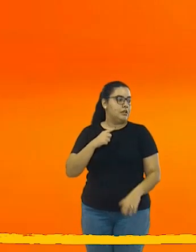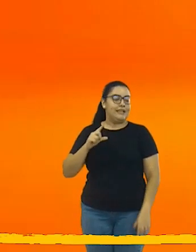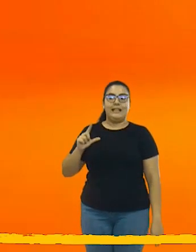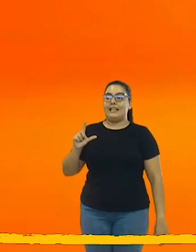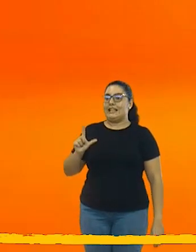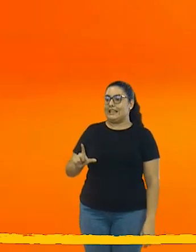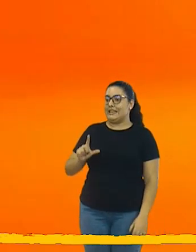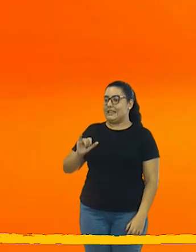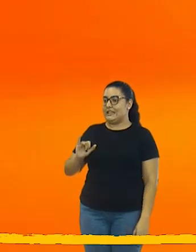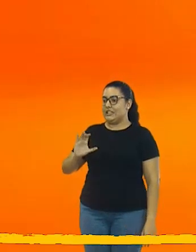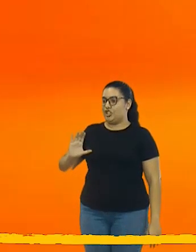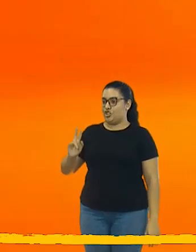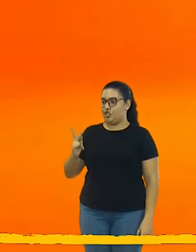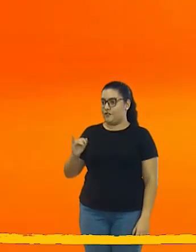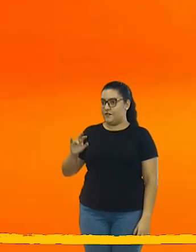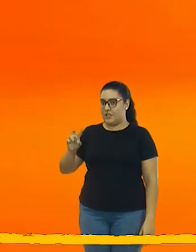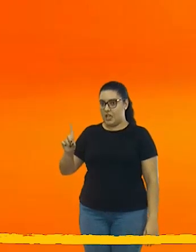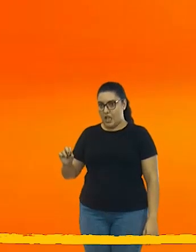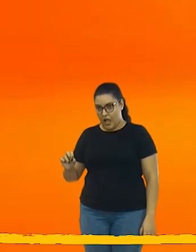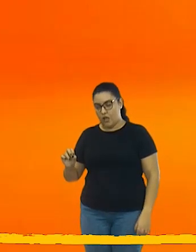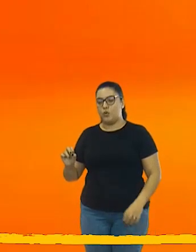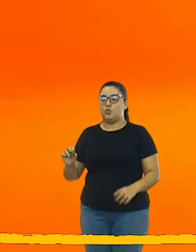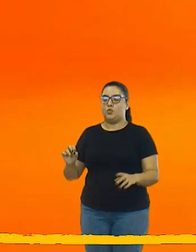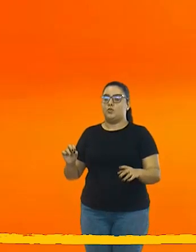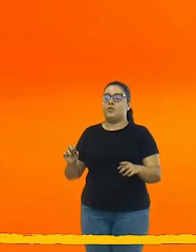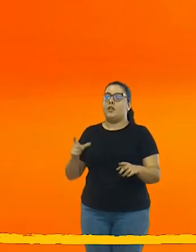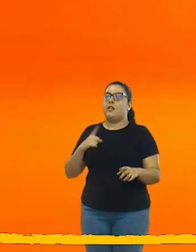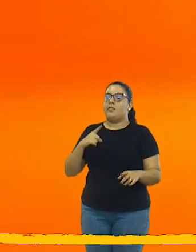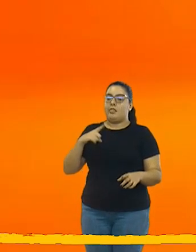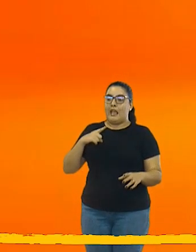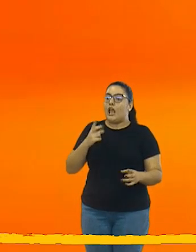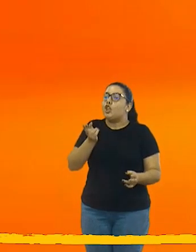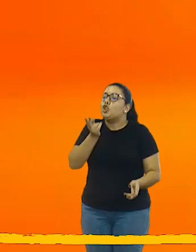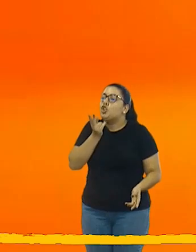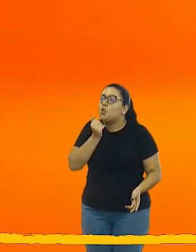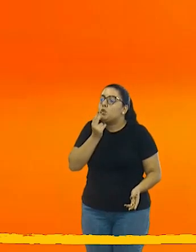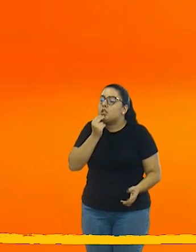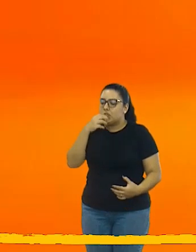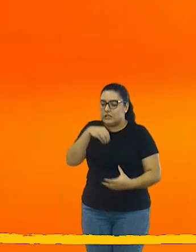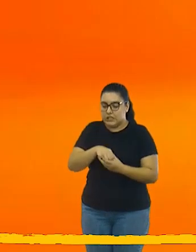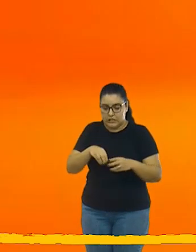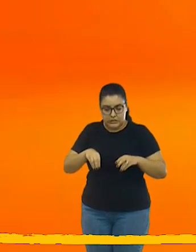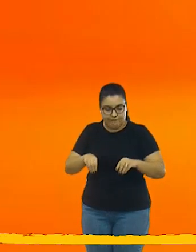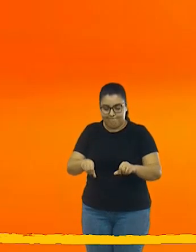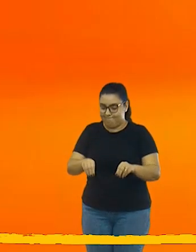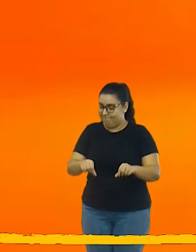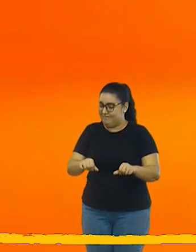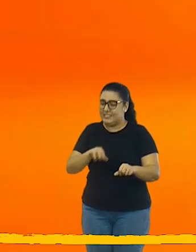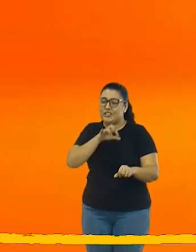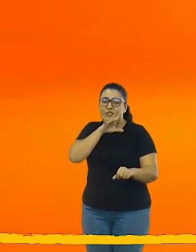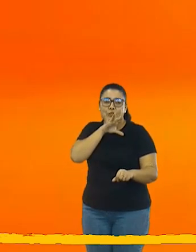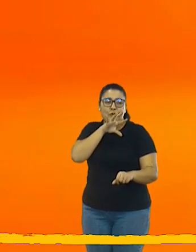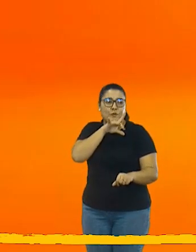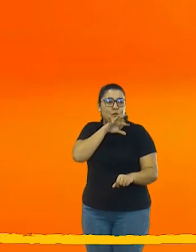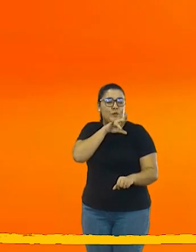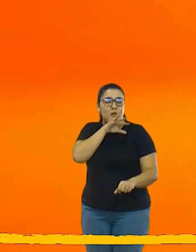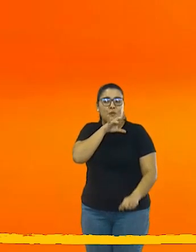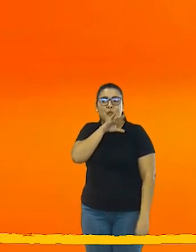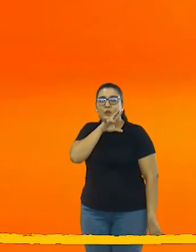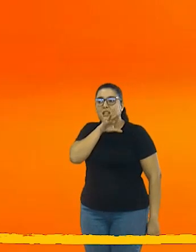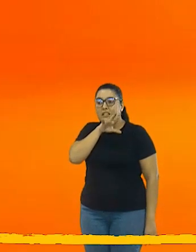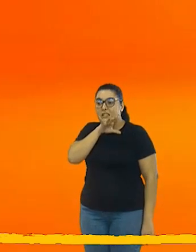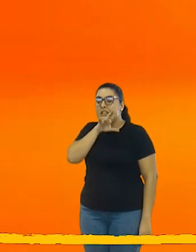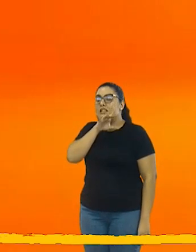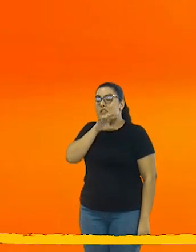lixiviado e laterizado, pobre em nutrientes. O solo do cerrado é muito ruim em